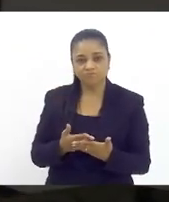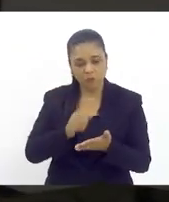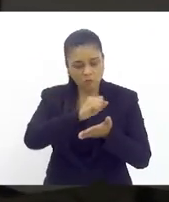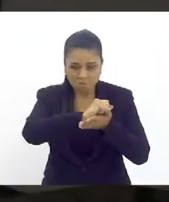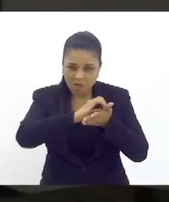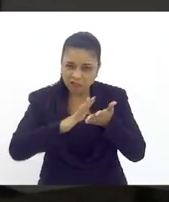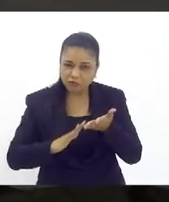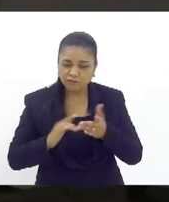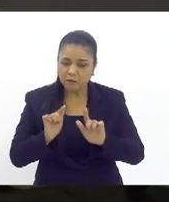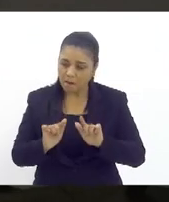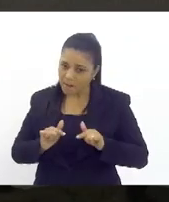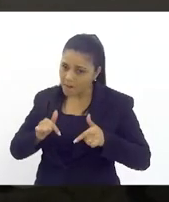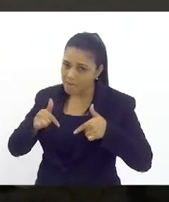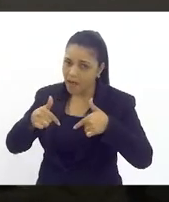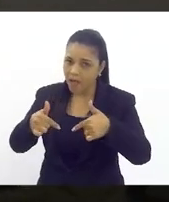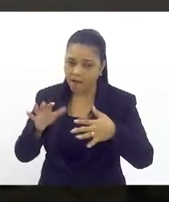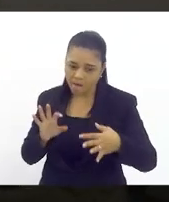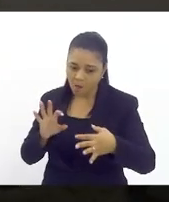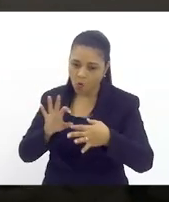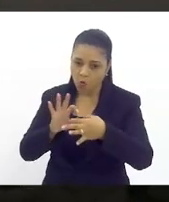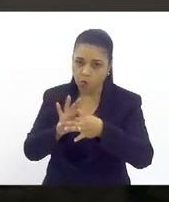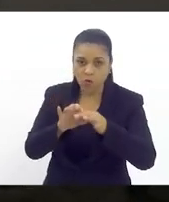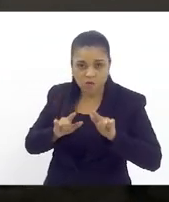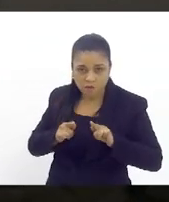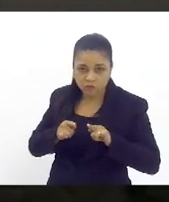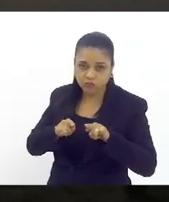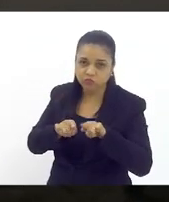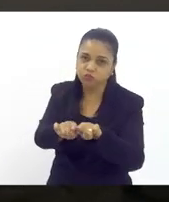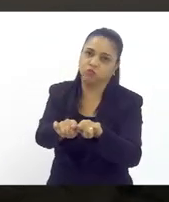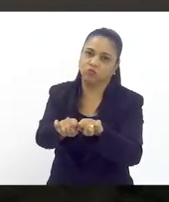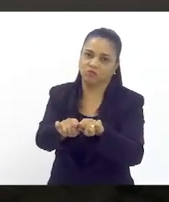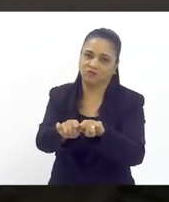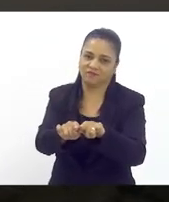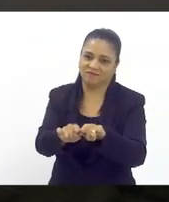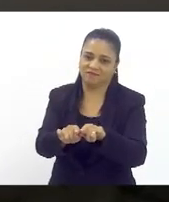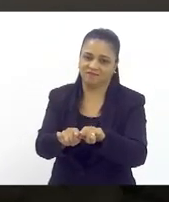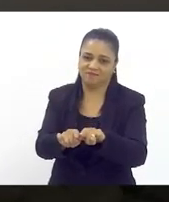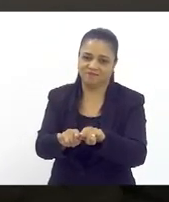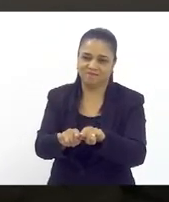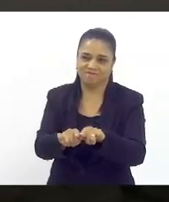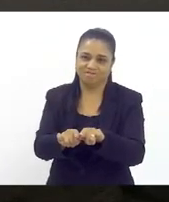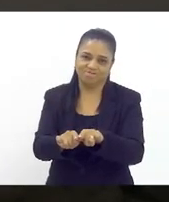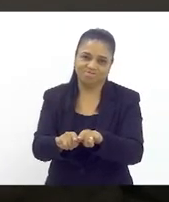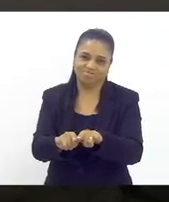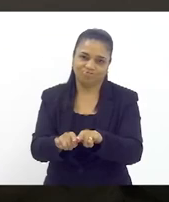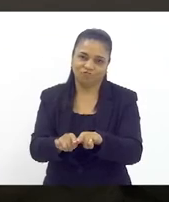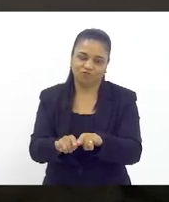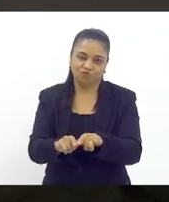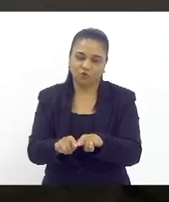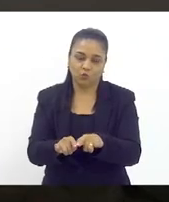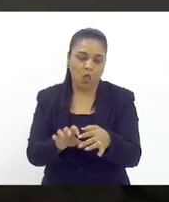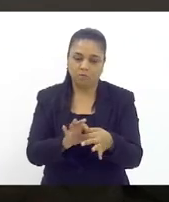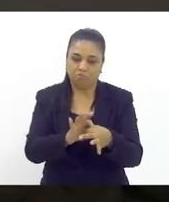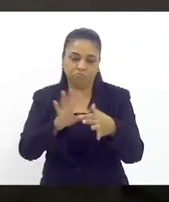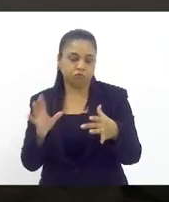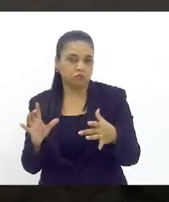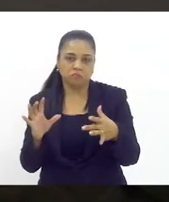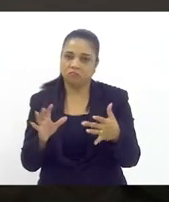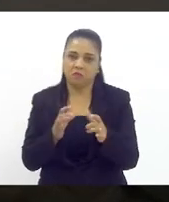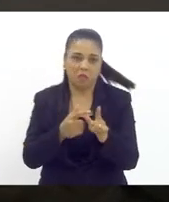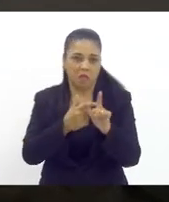atividade caminha junto com a outra é assim que a gente pensa não não são coisas de dissociadas